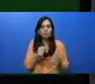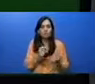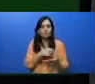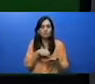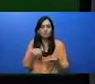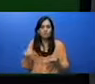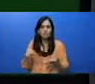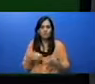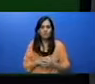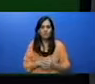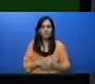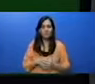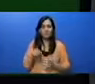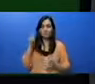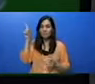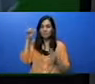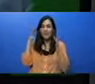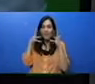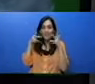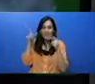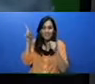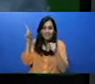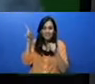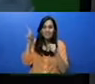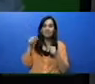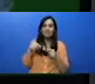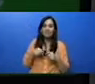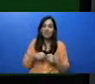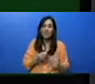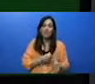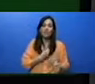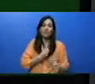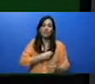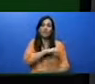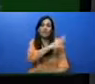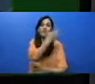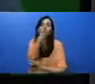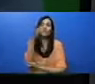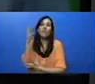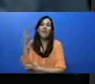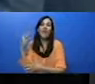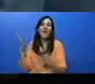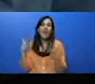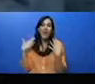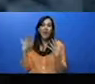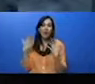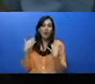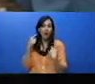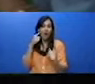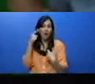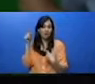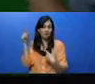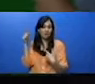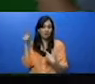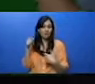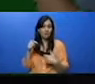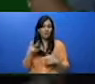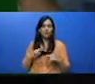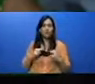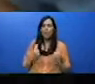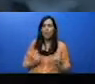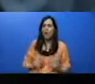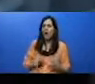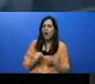a jaguatirica vive principalmente em florestas tropicais. Olha o que alguns seres humanos fazem,